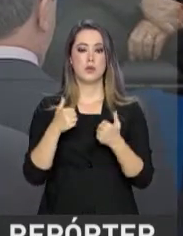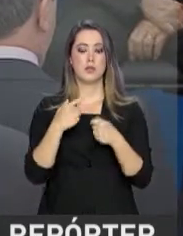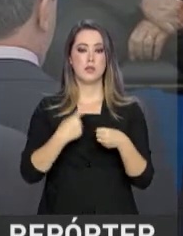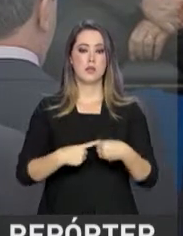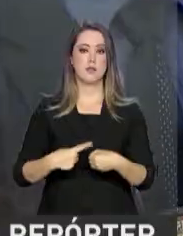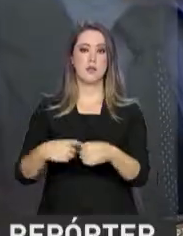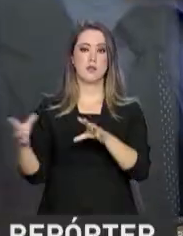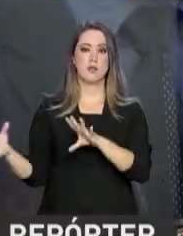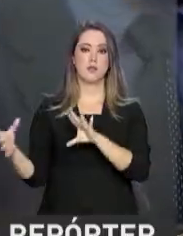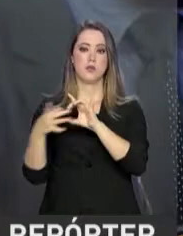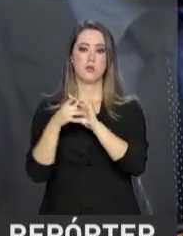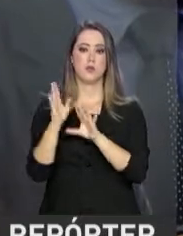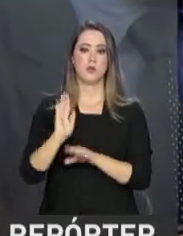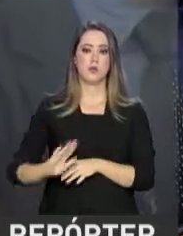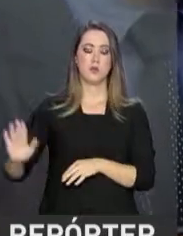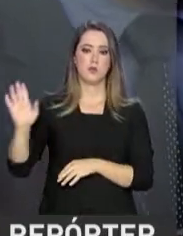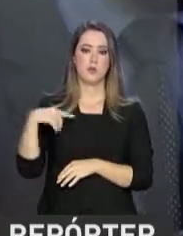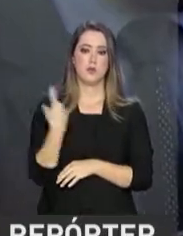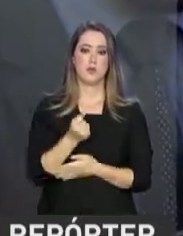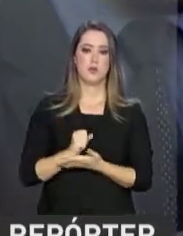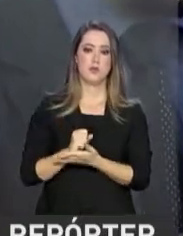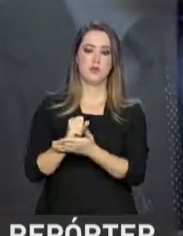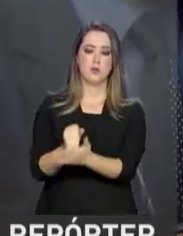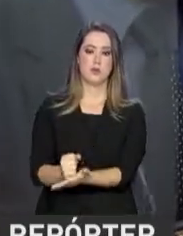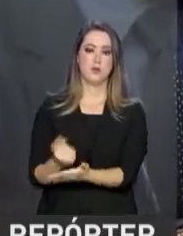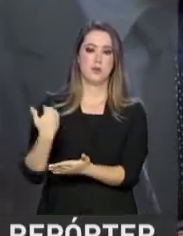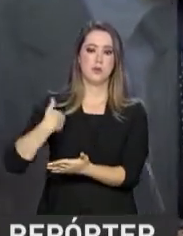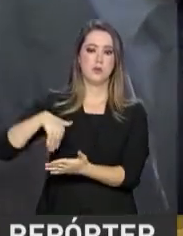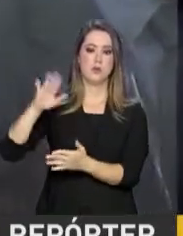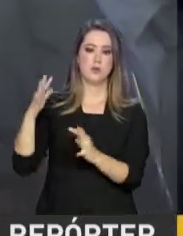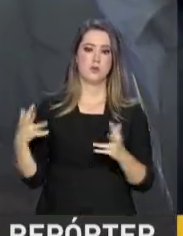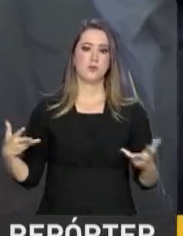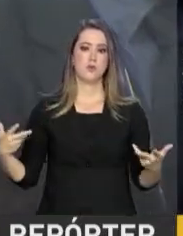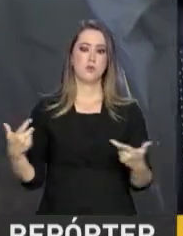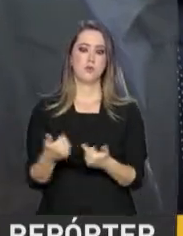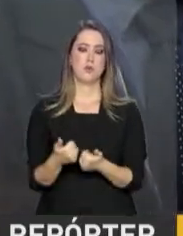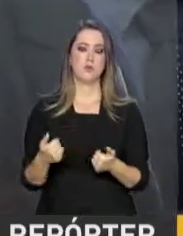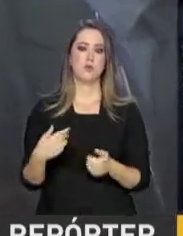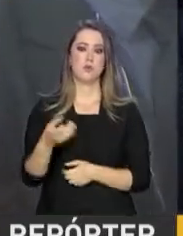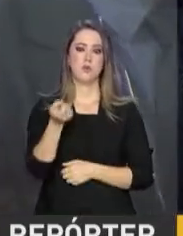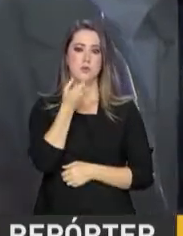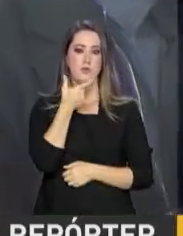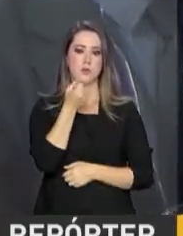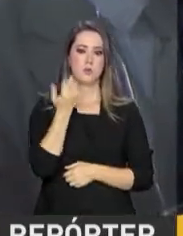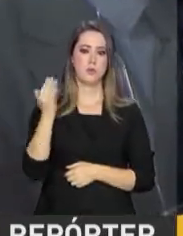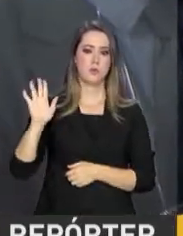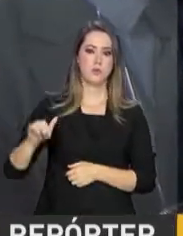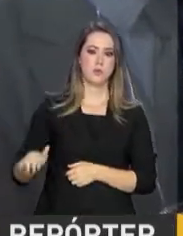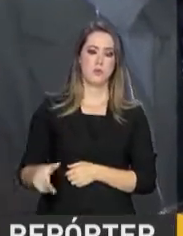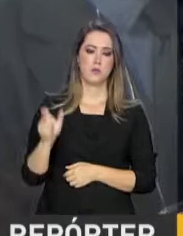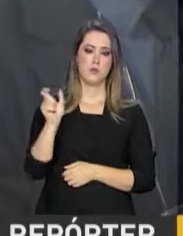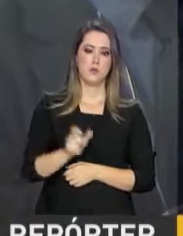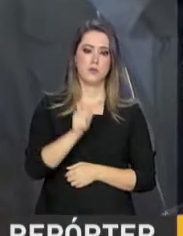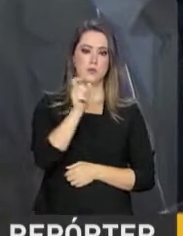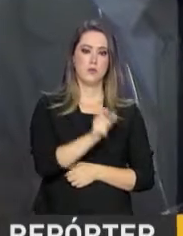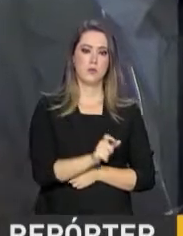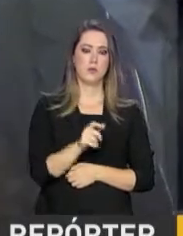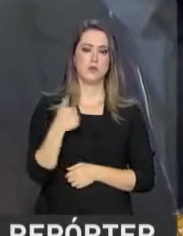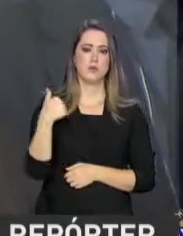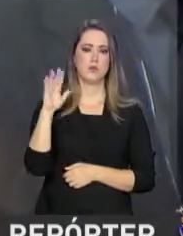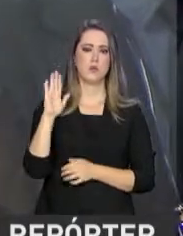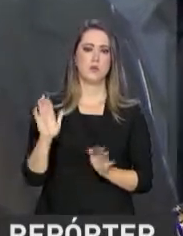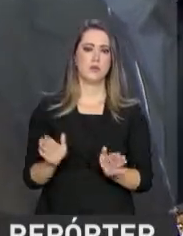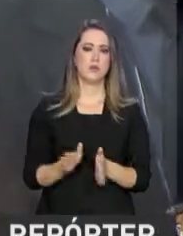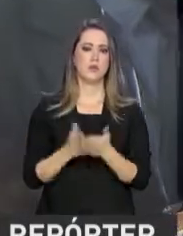Integração Nacional. O que a gente quer é oferecer maior qualidade, remédios mais baratos para aquelas pessoas mais